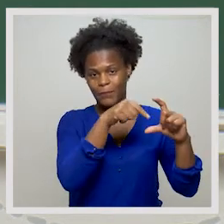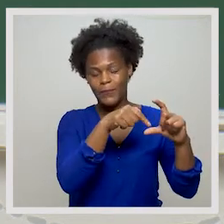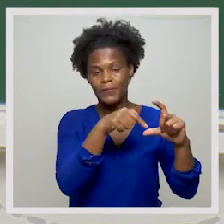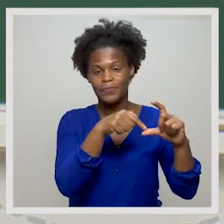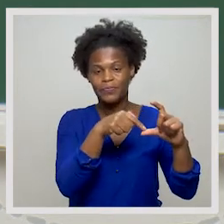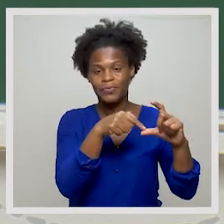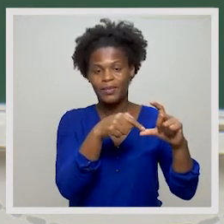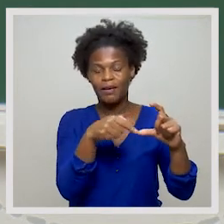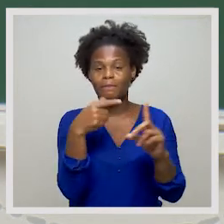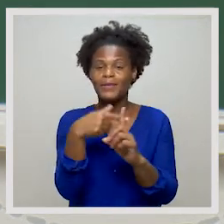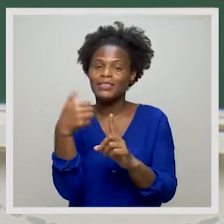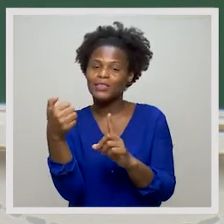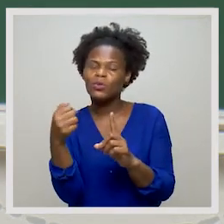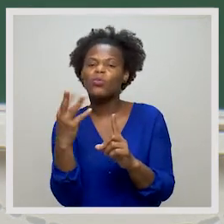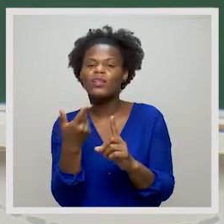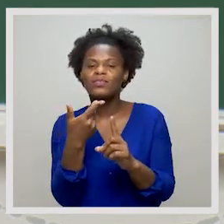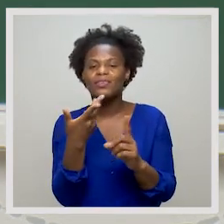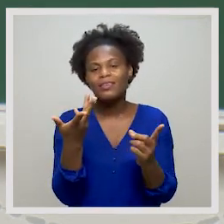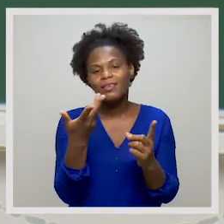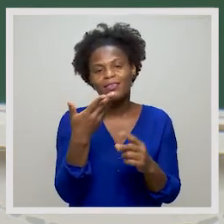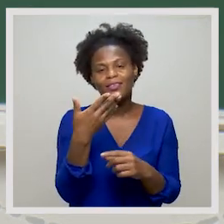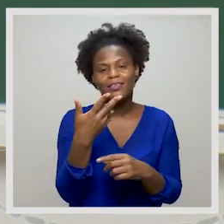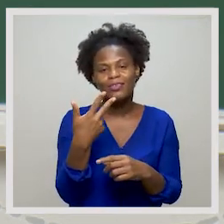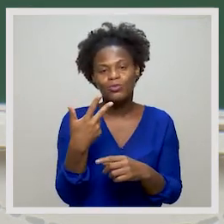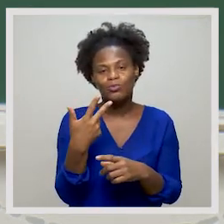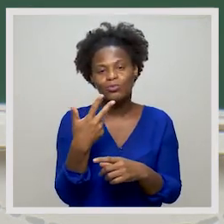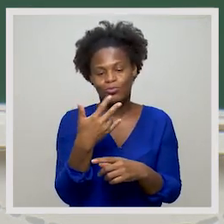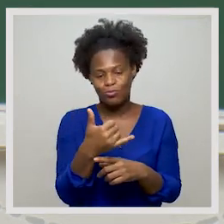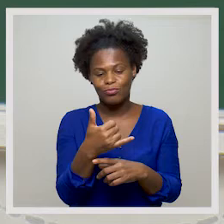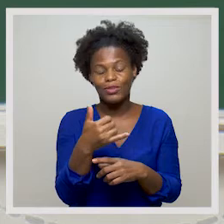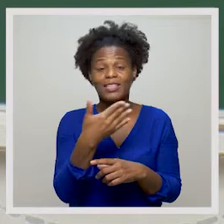155 mais 5, ou seja, a